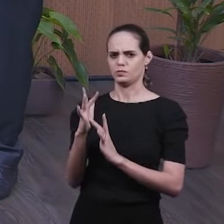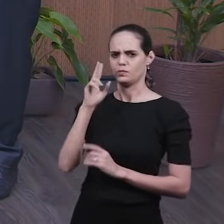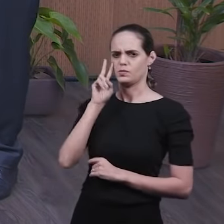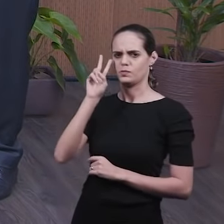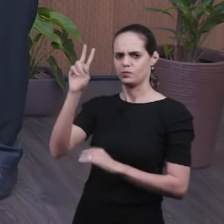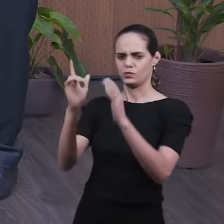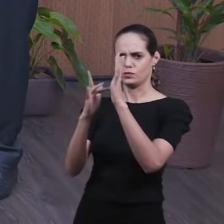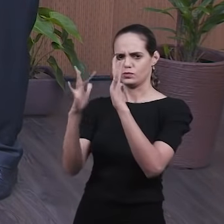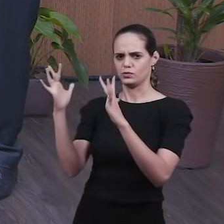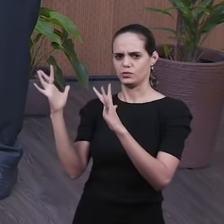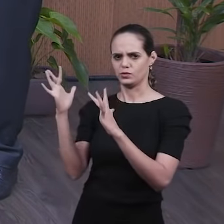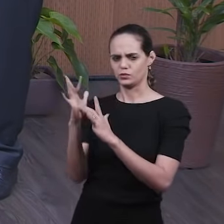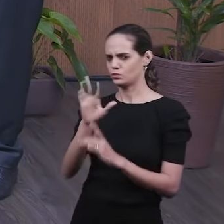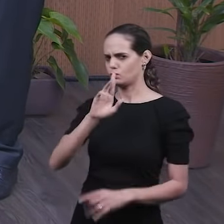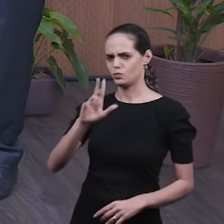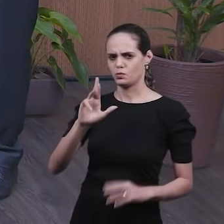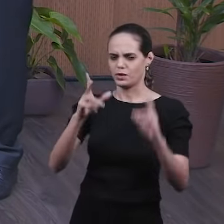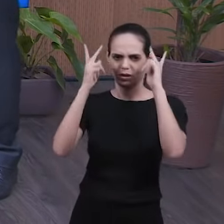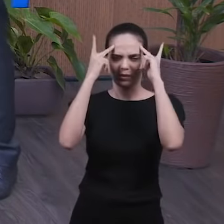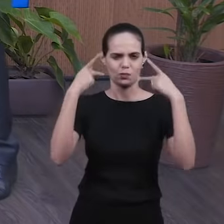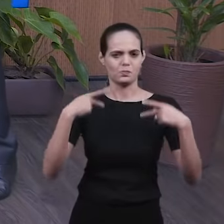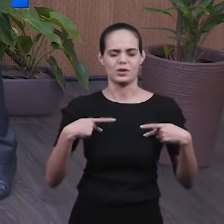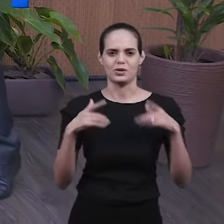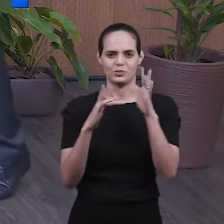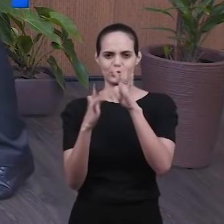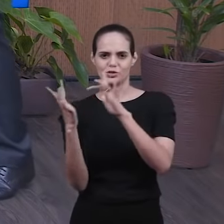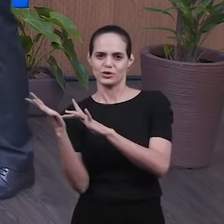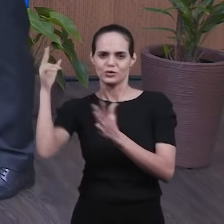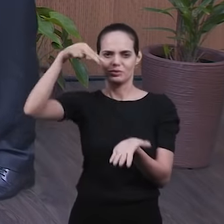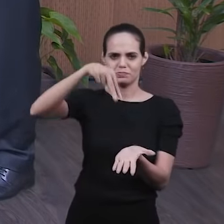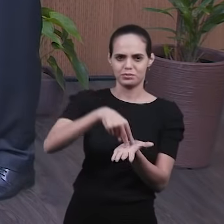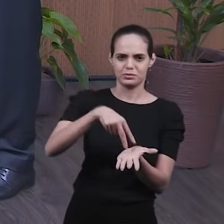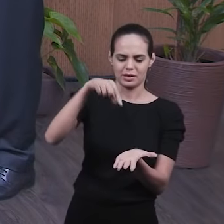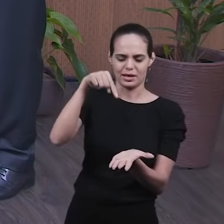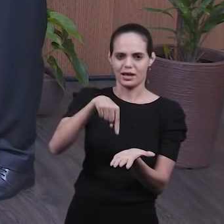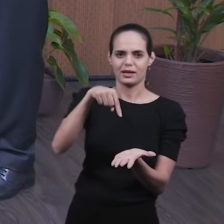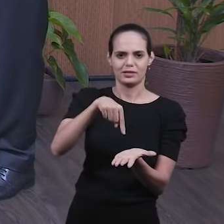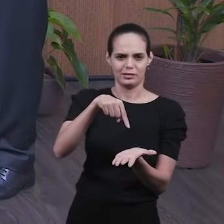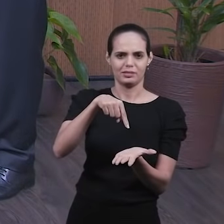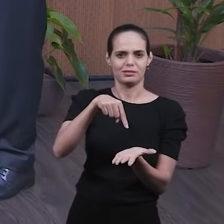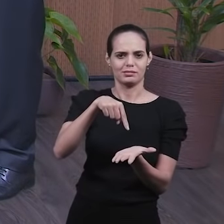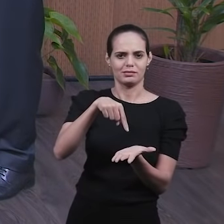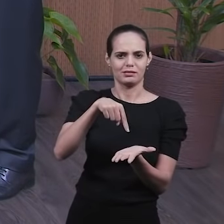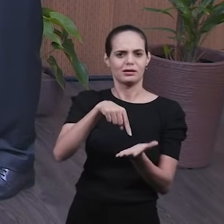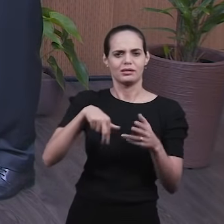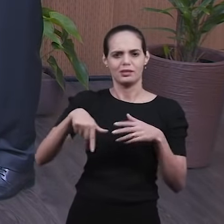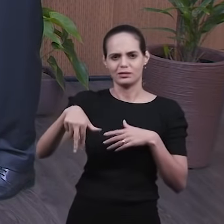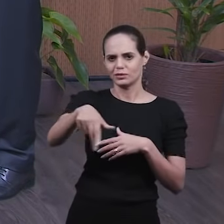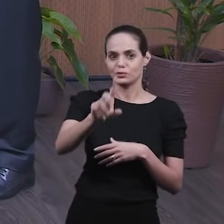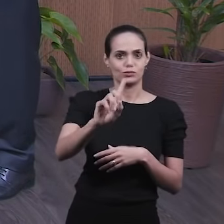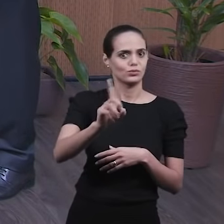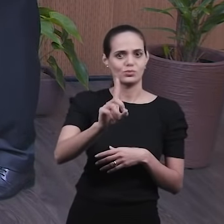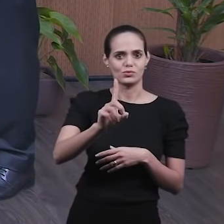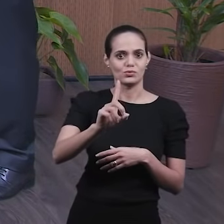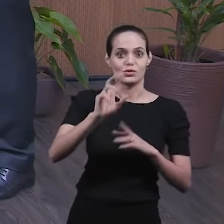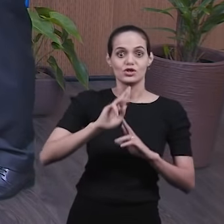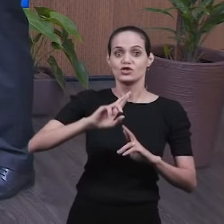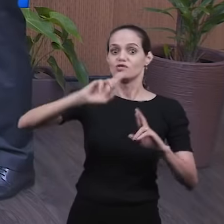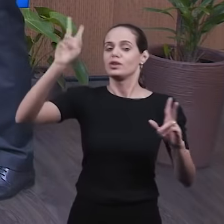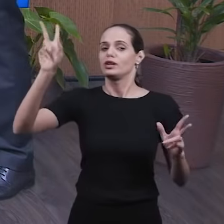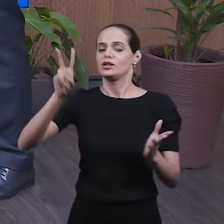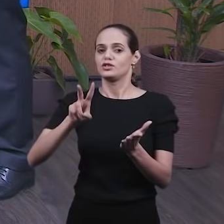Jesus homem que ele, ou com quem ele conviveu durante 3 anos. Era Não. Jesus glorificado. Não é? Os olhos